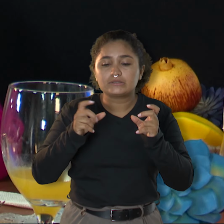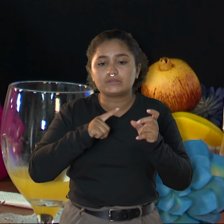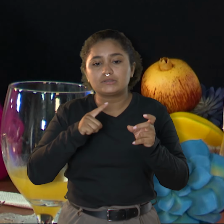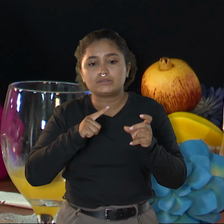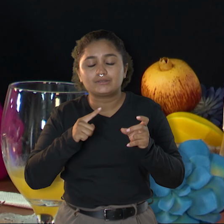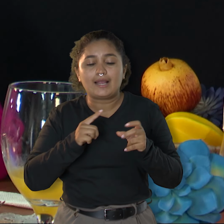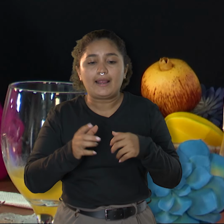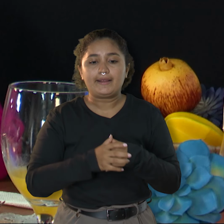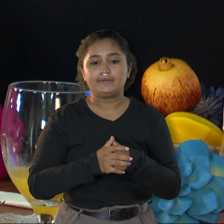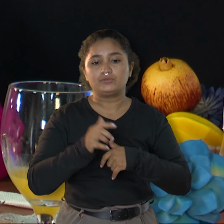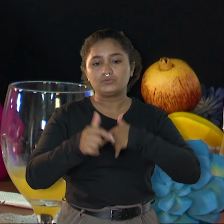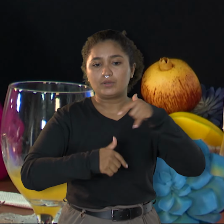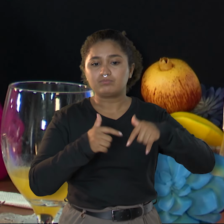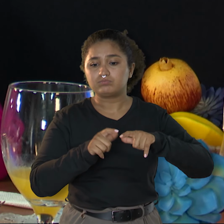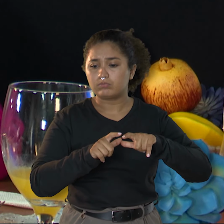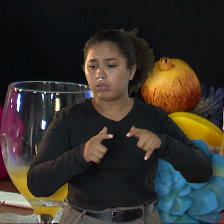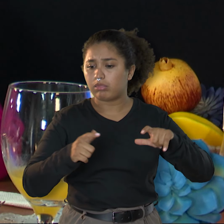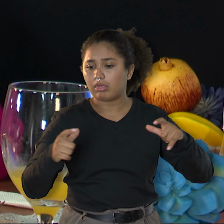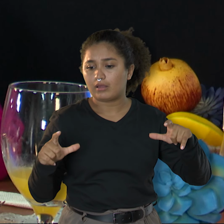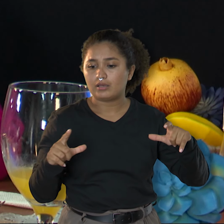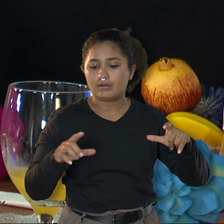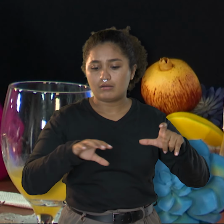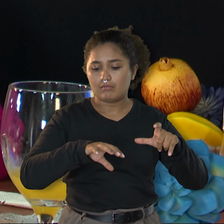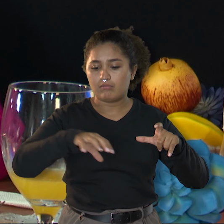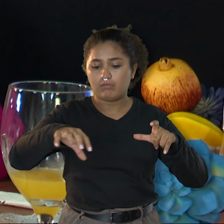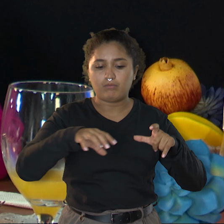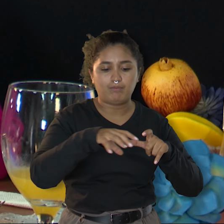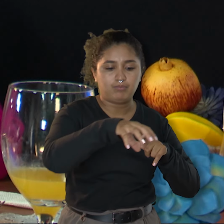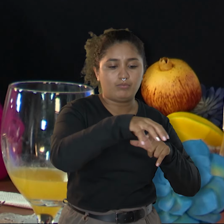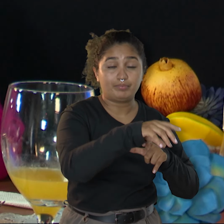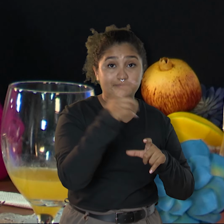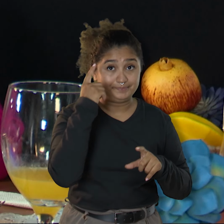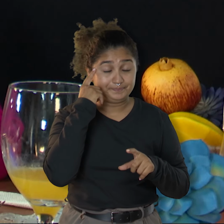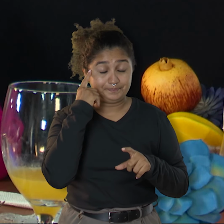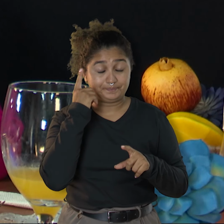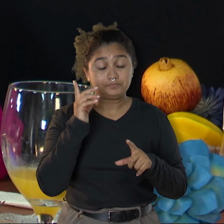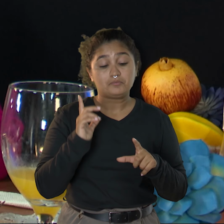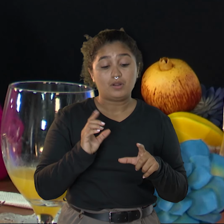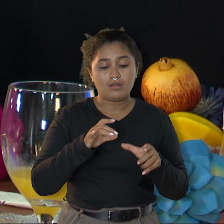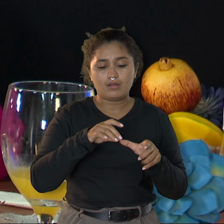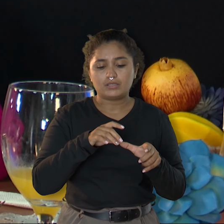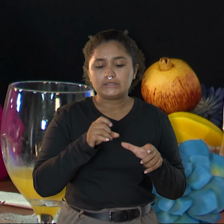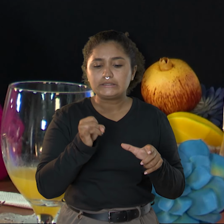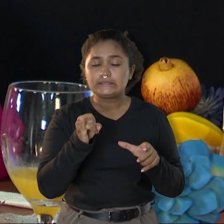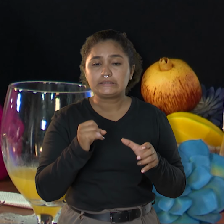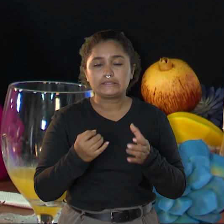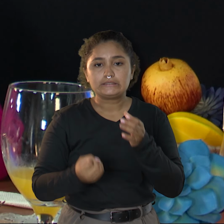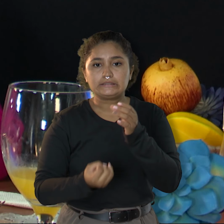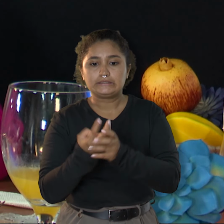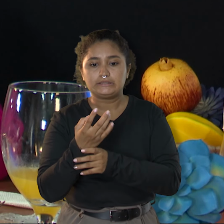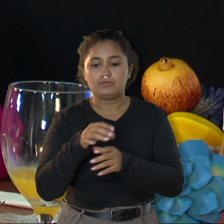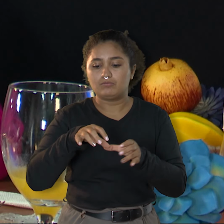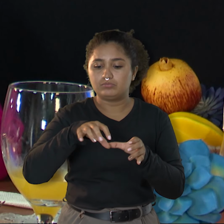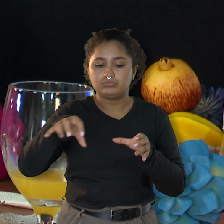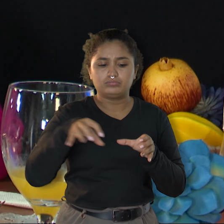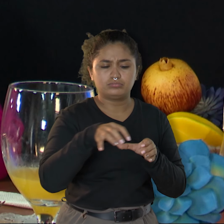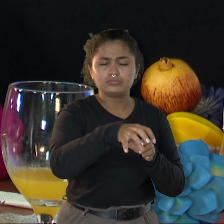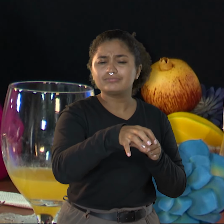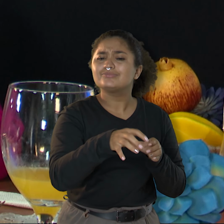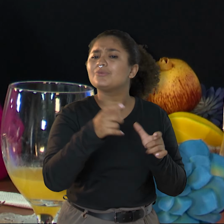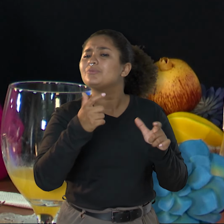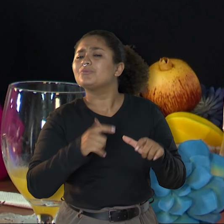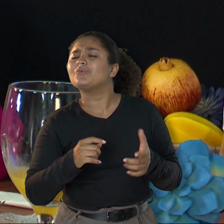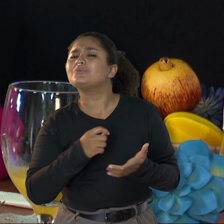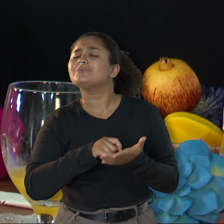função aqui que tem muita coisa, então cria uma divisão. Aí a gente olha só o raciocínio. Se criou uma divisão, tem que criar 2 seções. Uhum. Assim, onde é